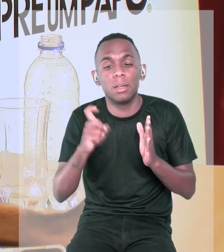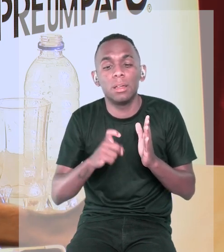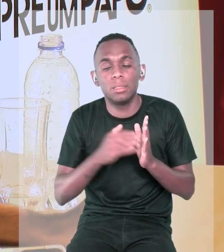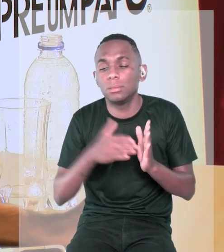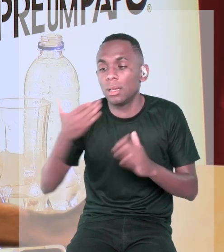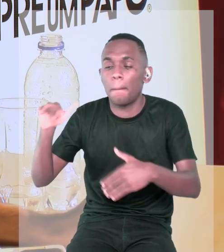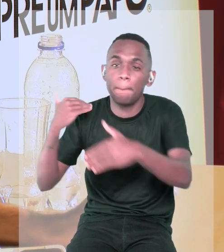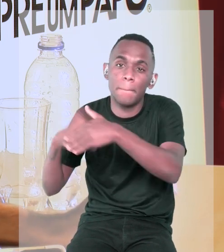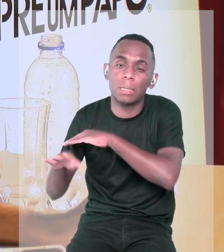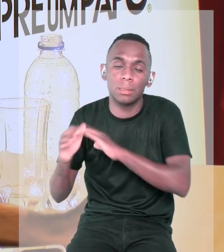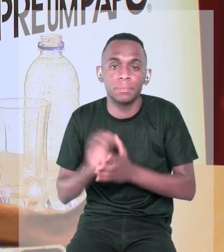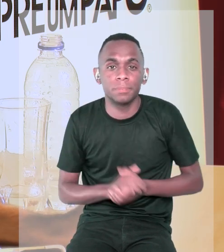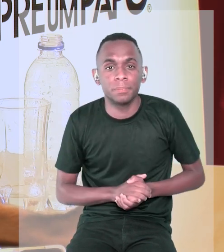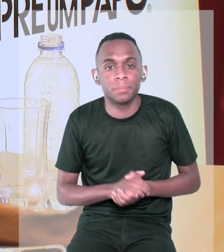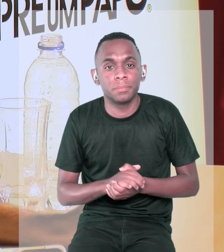carta.